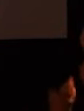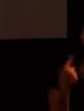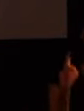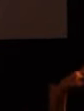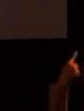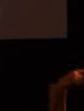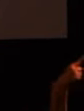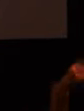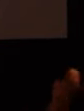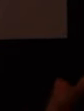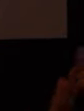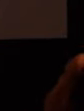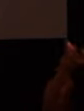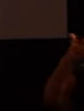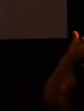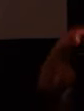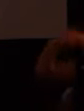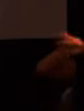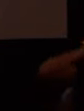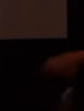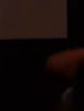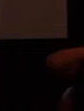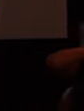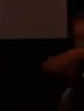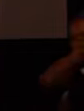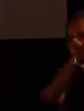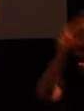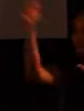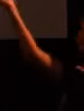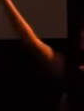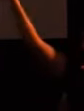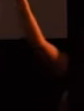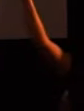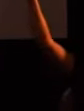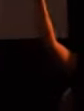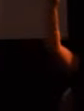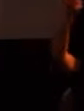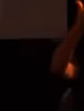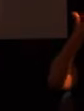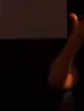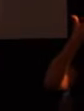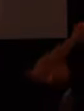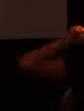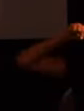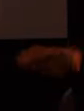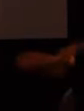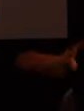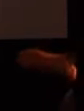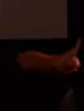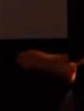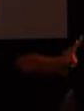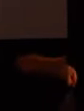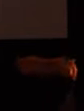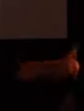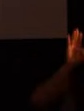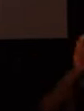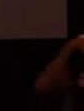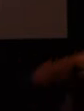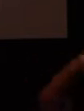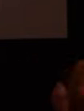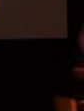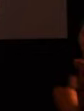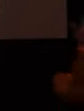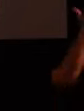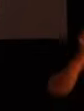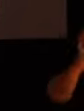posição geográfica faz com que o sol, naquela época do verão, projete as sombras para dentro do continente e